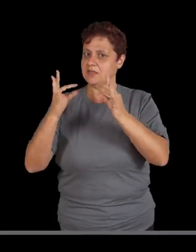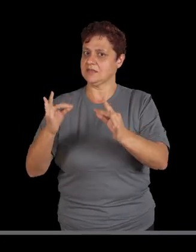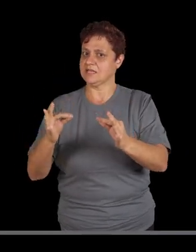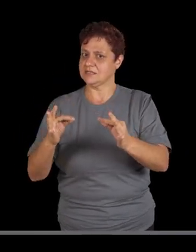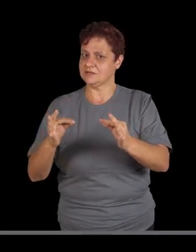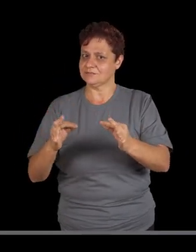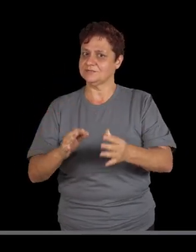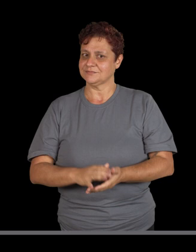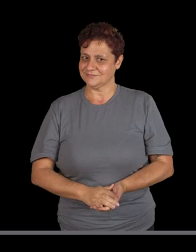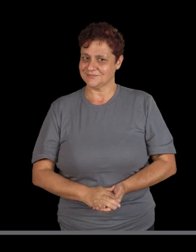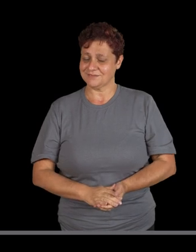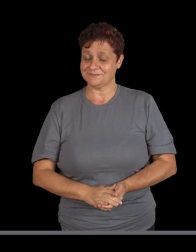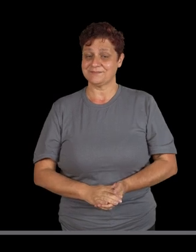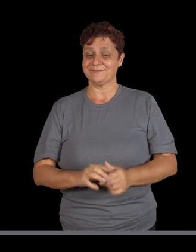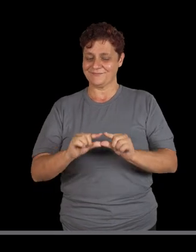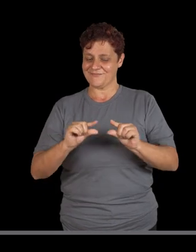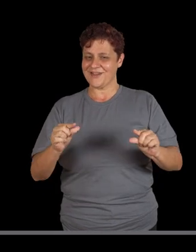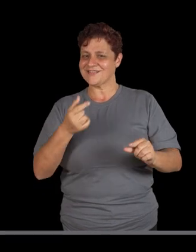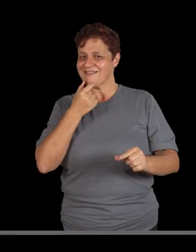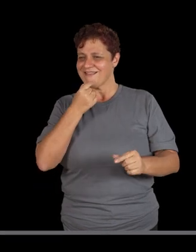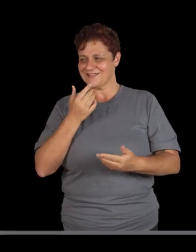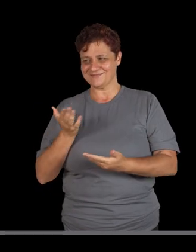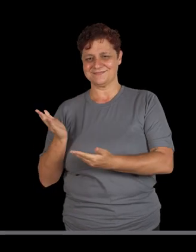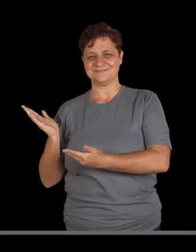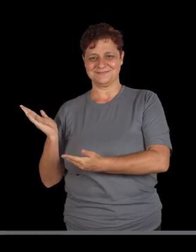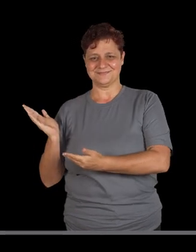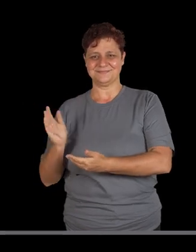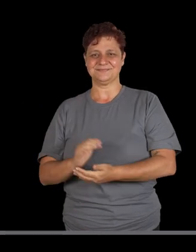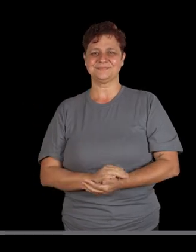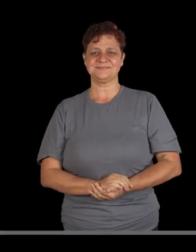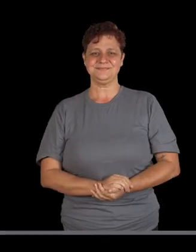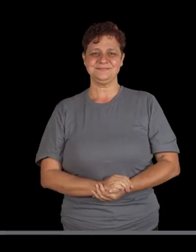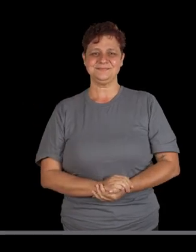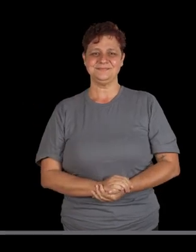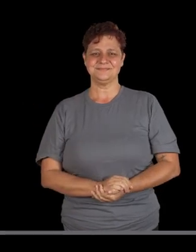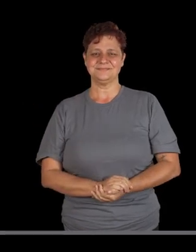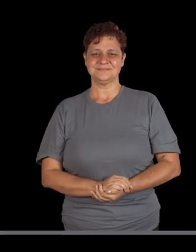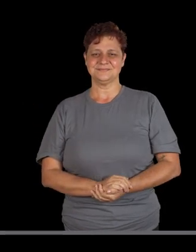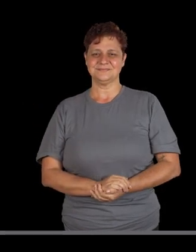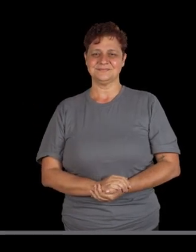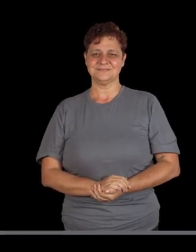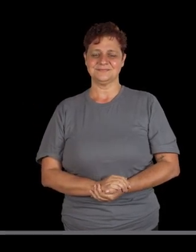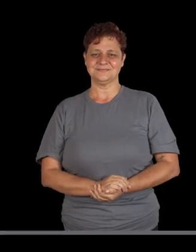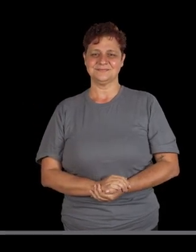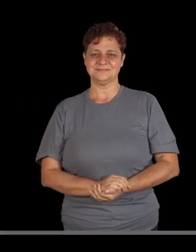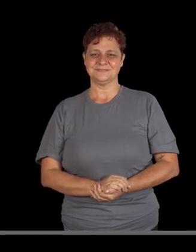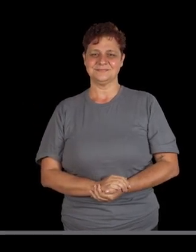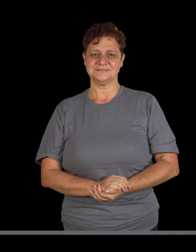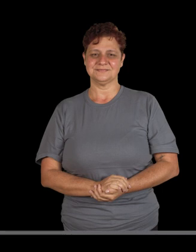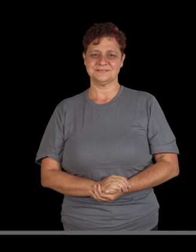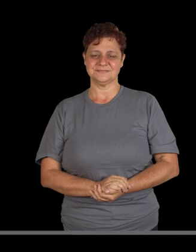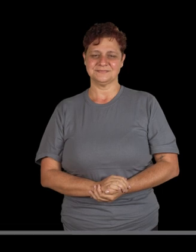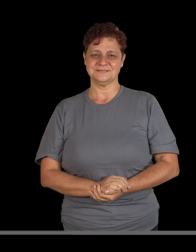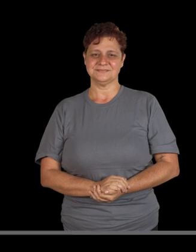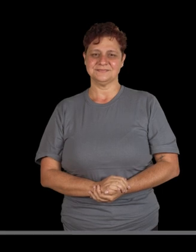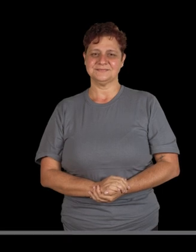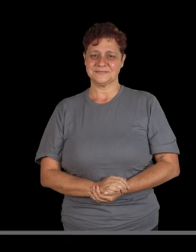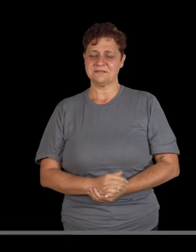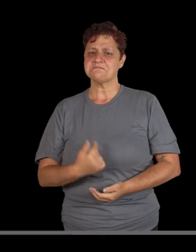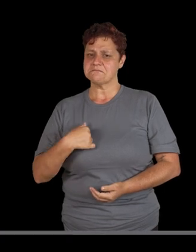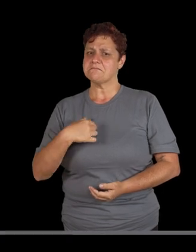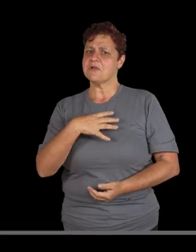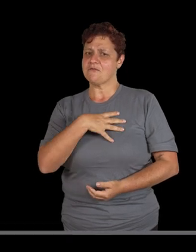cuidadosamente. My son doesn't like to eat vegetables, however, he eats them.